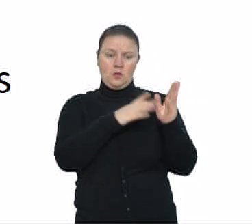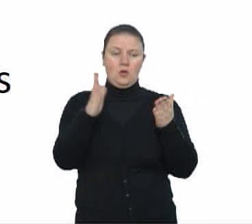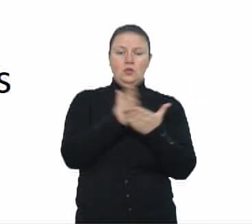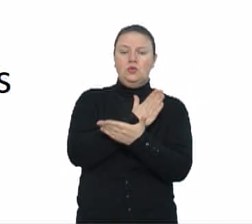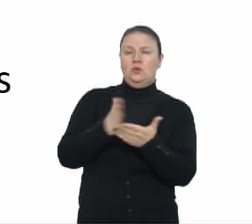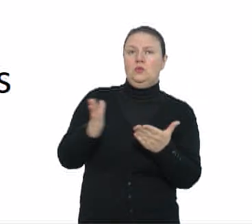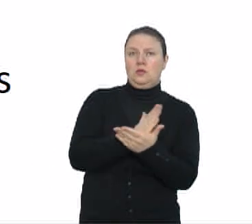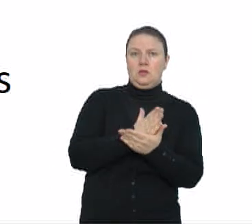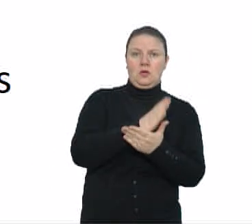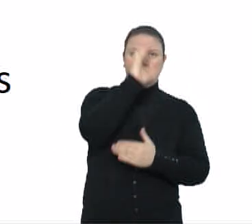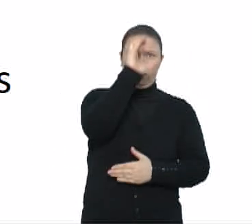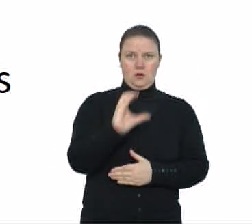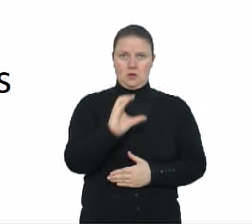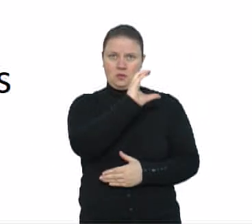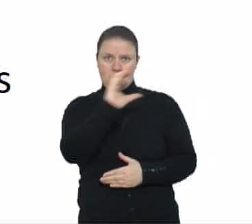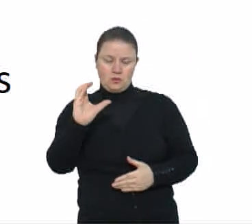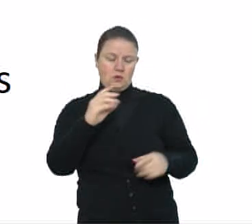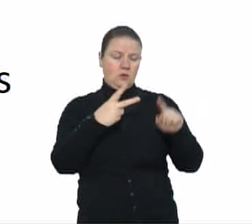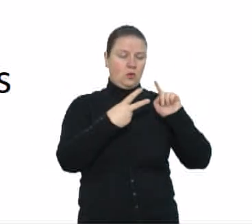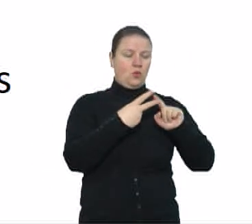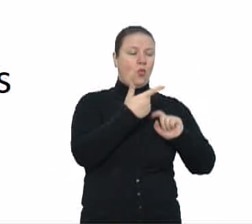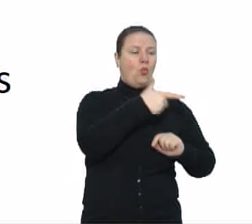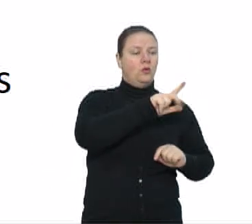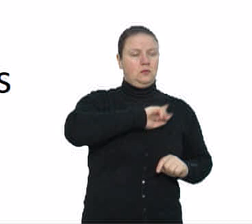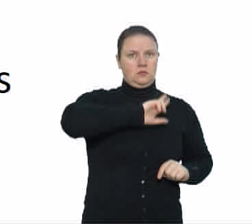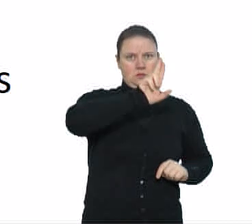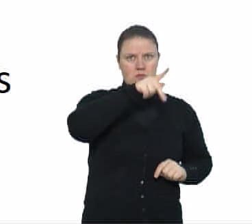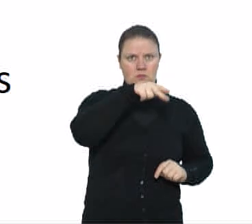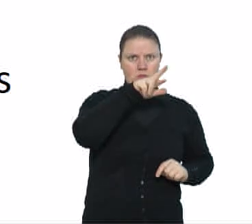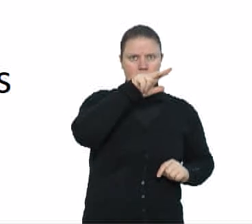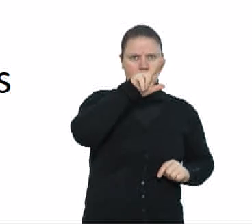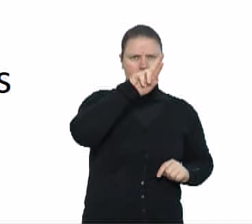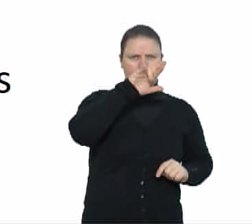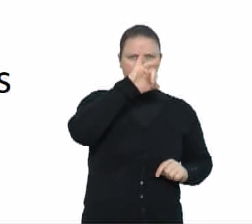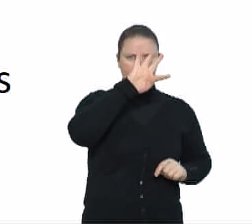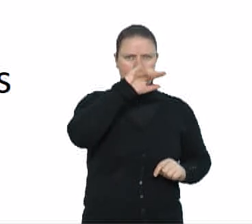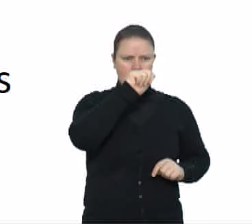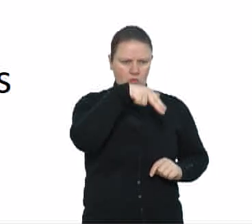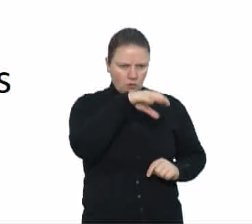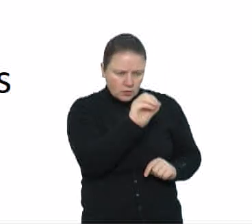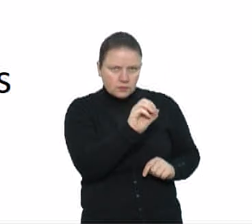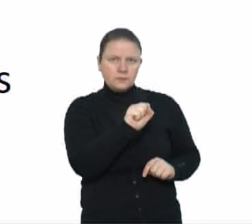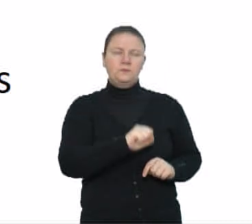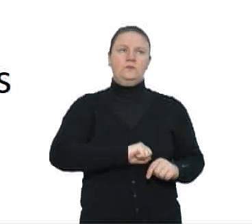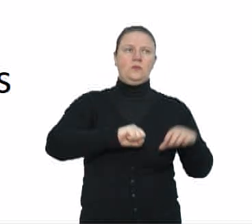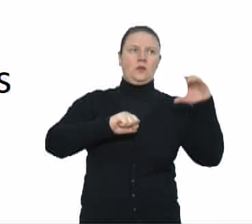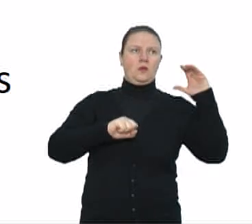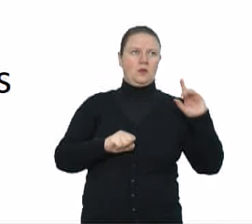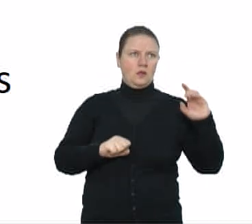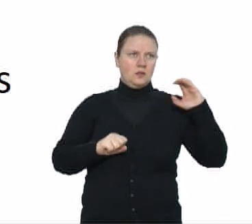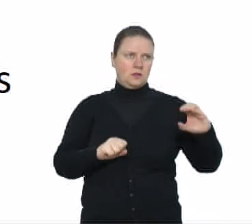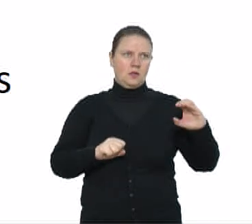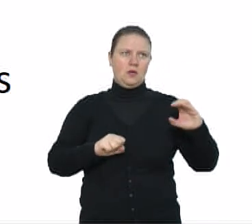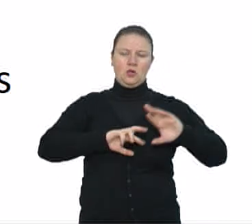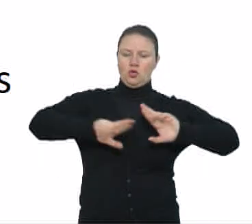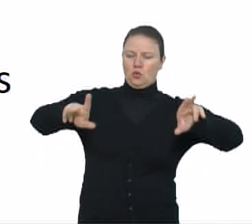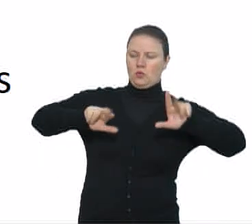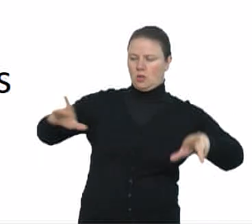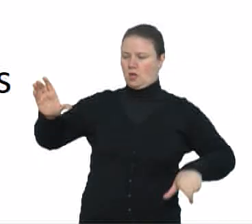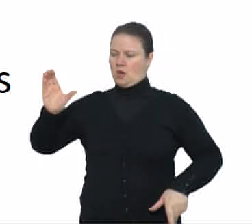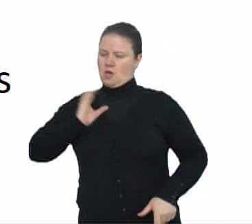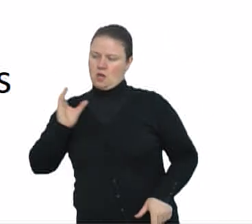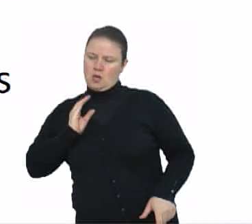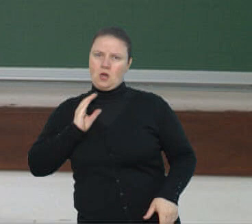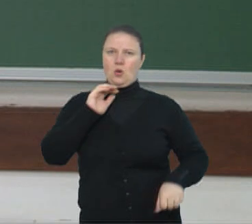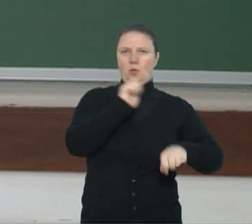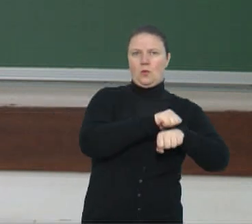católicos e puritanos? C. Enfatizou a diferença entre pobres e ricos? Ou D. Criou uma crise econômica que